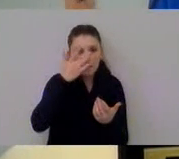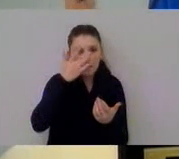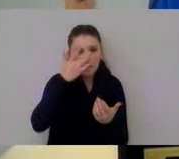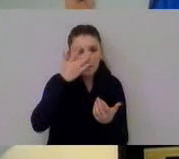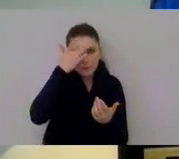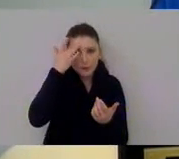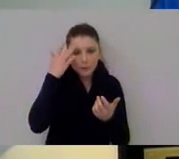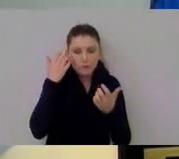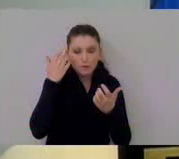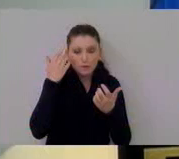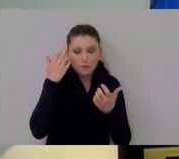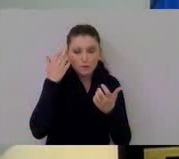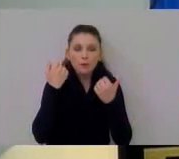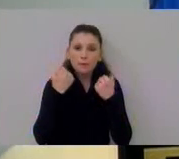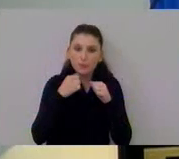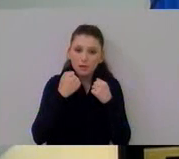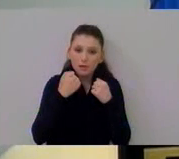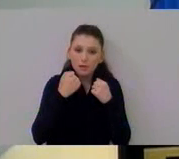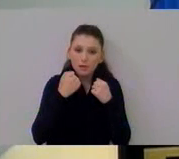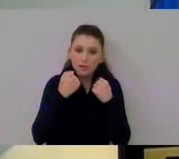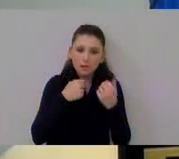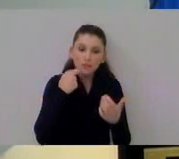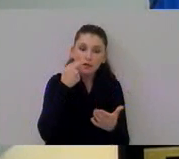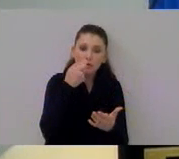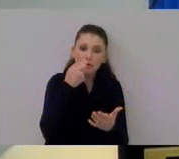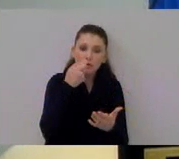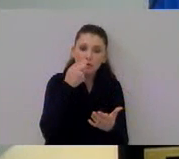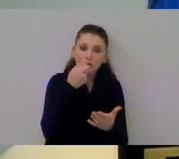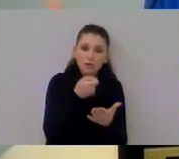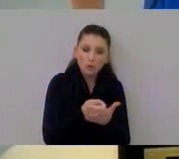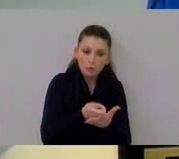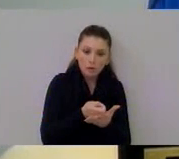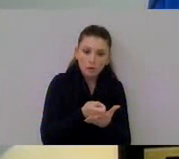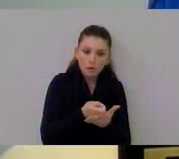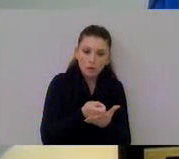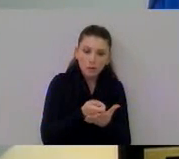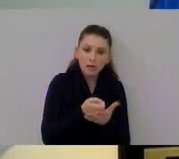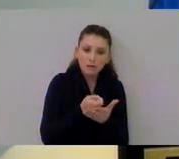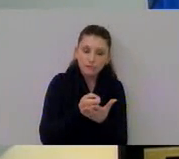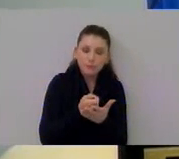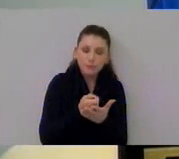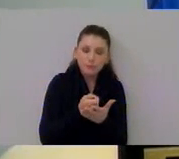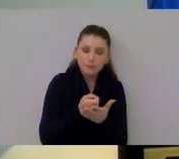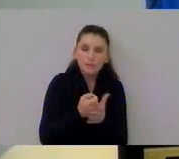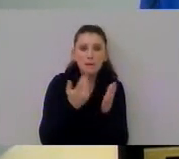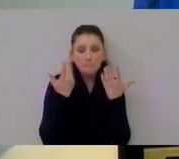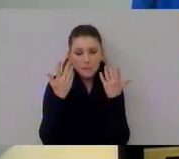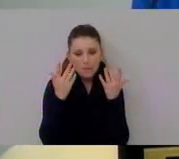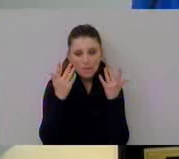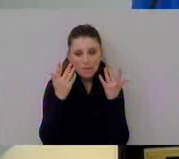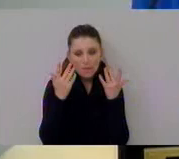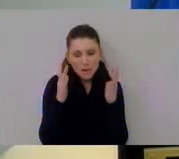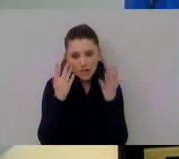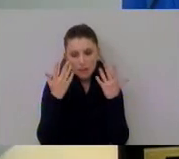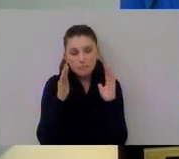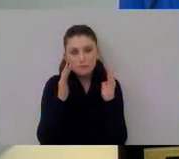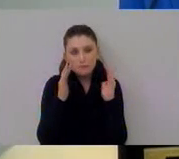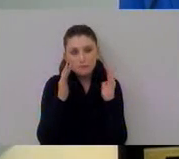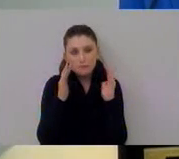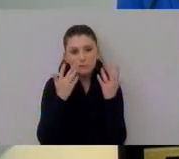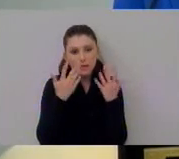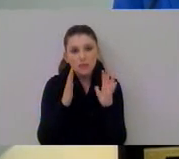primeiro para dar os parabéns para vocês por essa atitude de usar